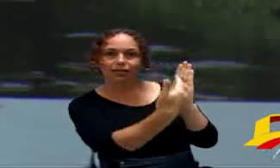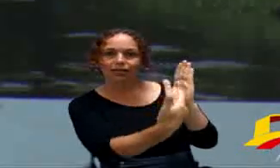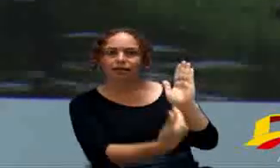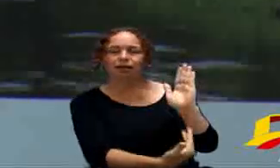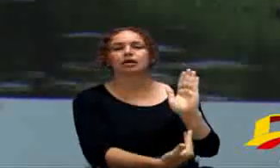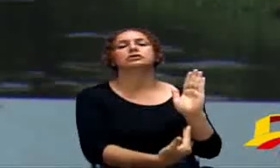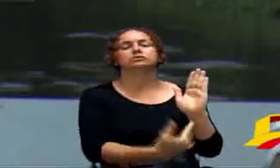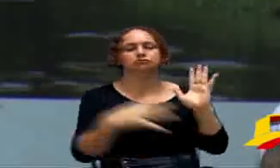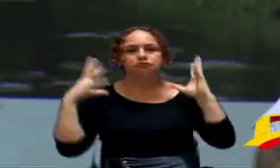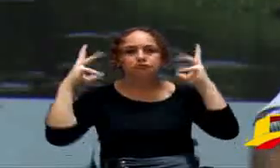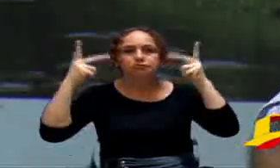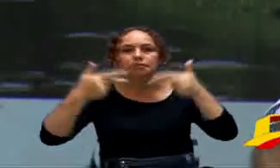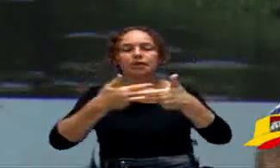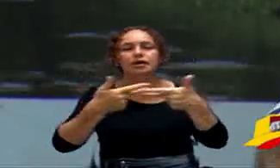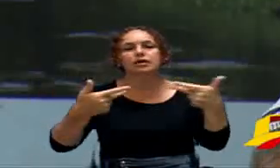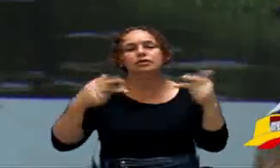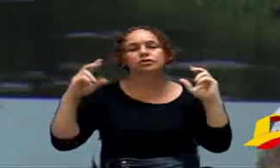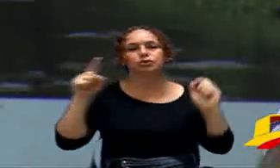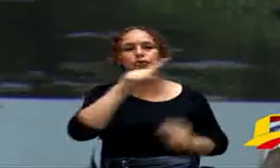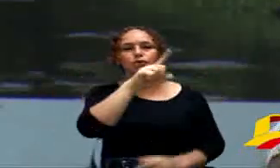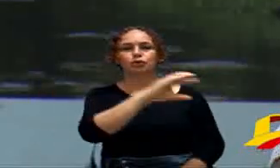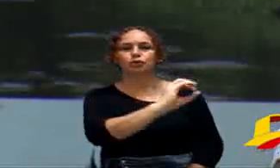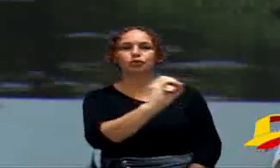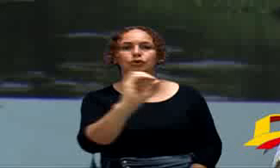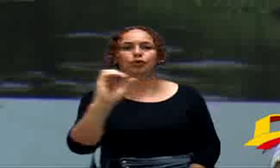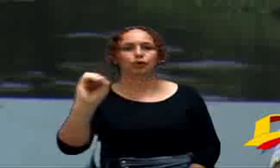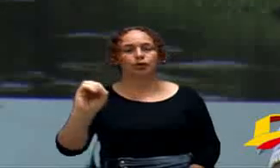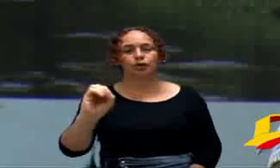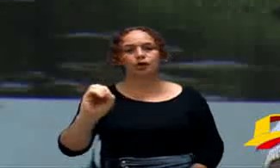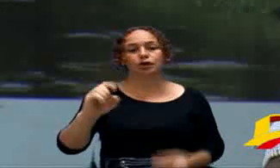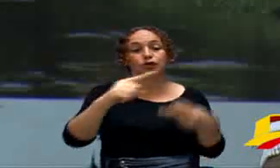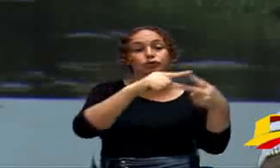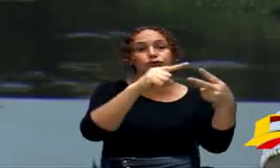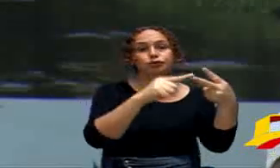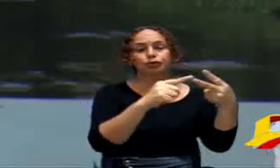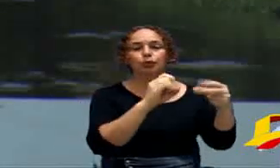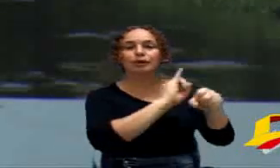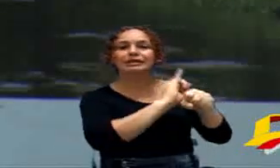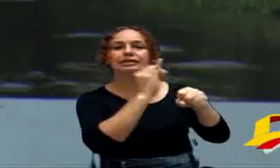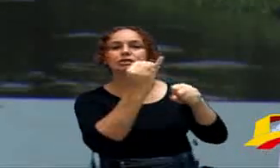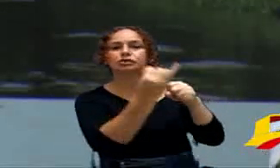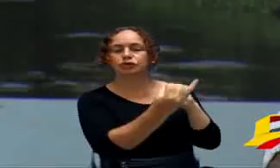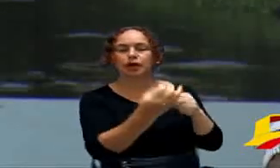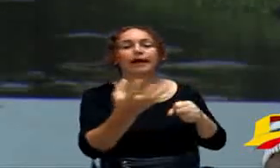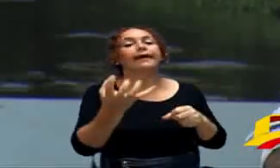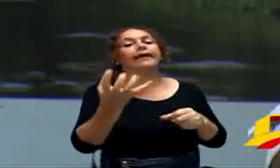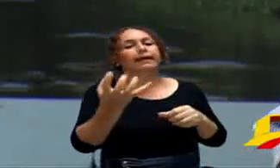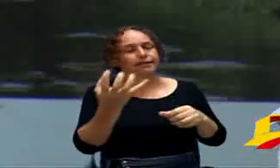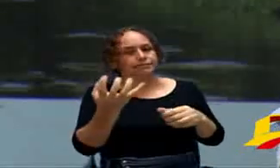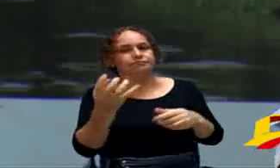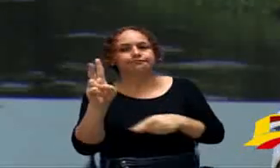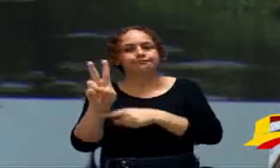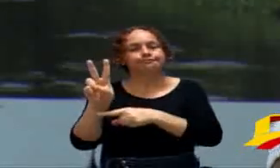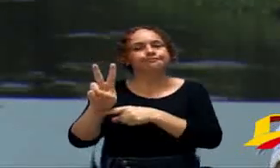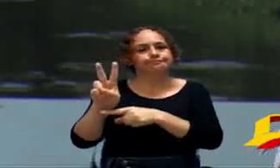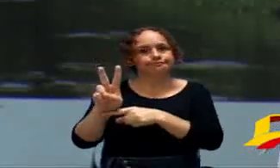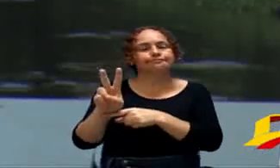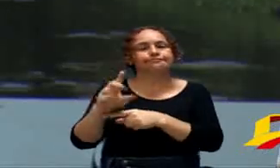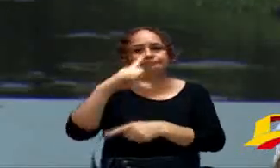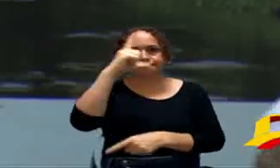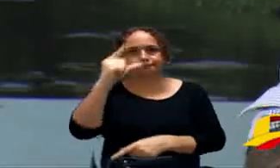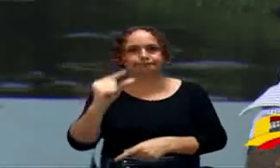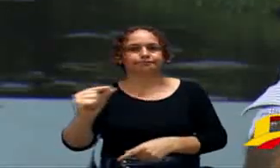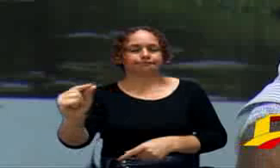duas instituições elas se mostraram interessadas nesse animal. Tá? Então, antes de uma análise de mérito, houve uma análise